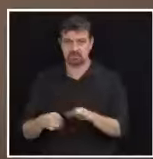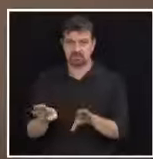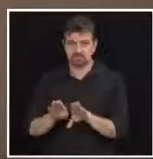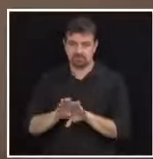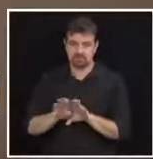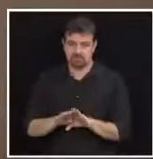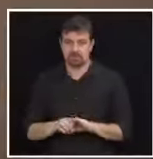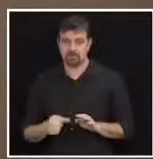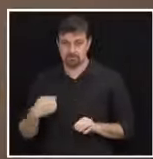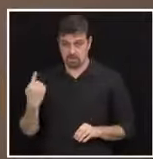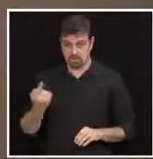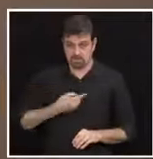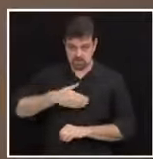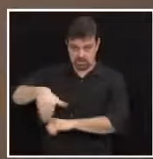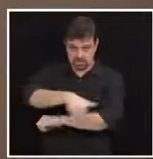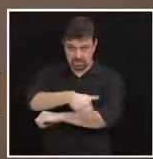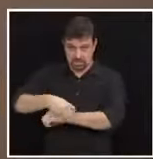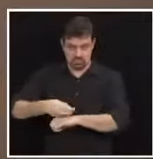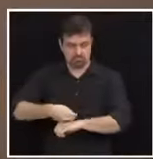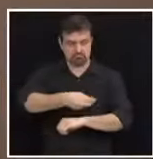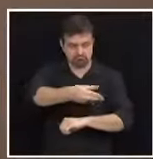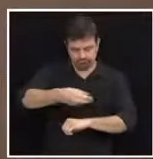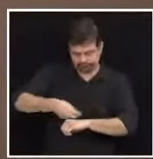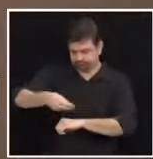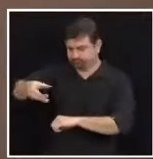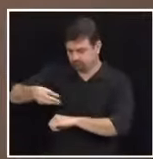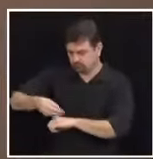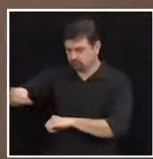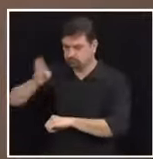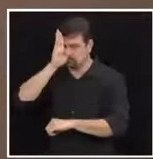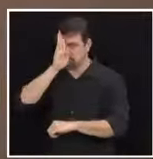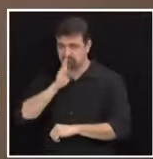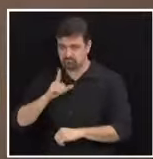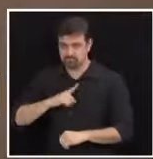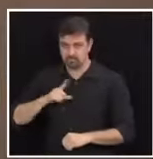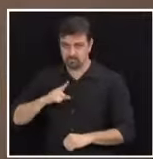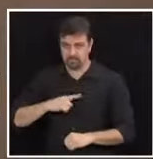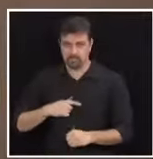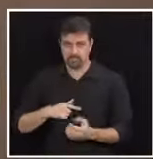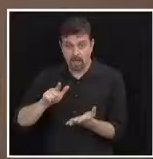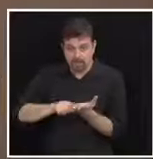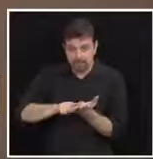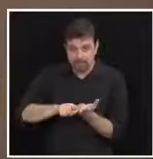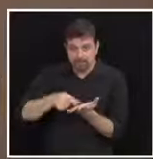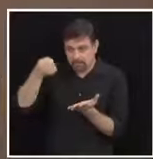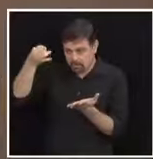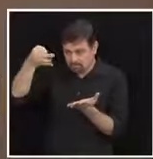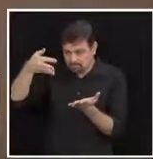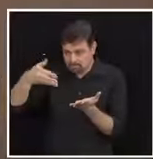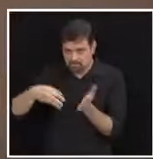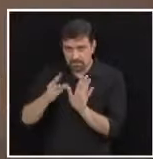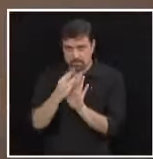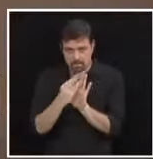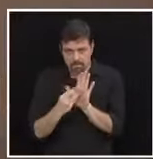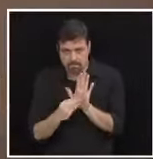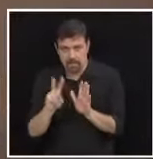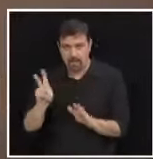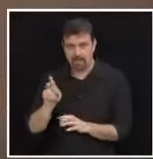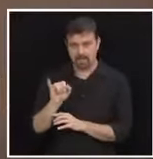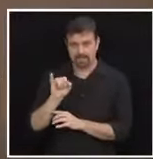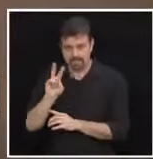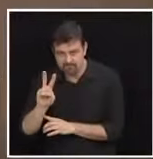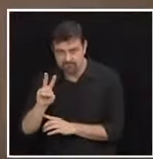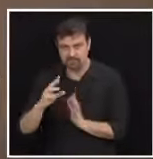esse kit é o que nós distribuímos na rua, nas campanhas, né? Ele vem com um boletim informativo falando sobre o HIV, sobre a